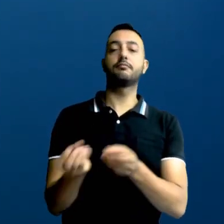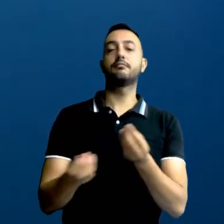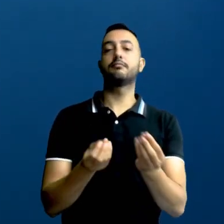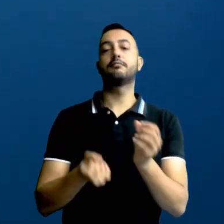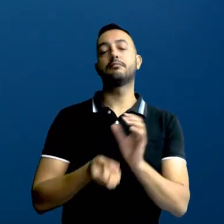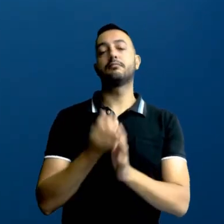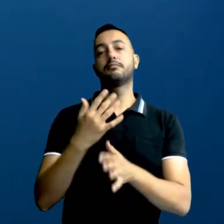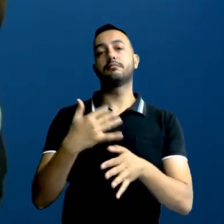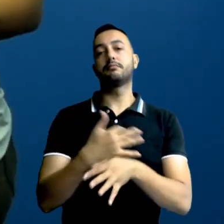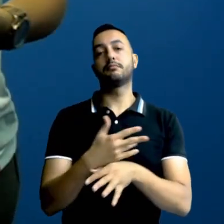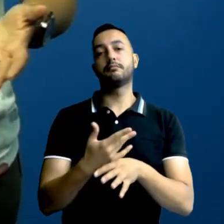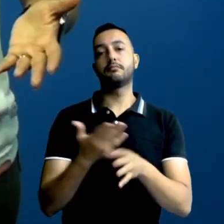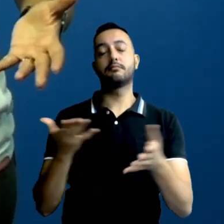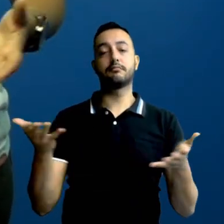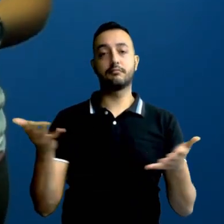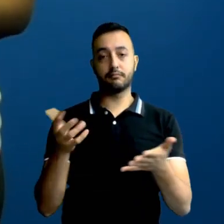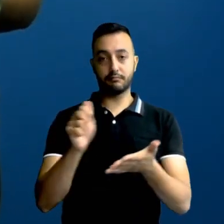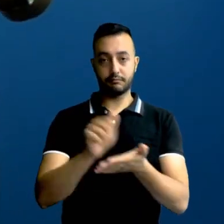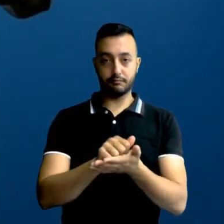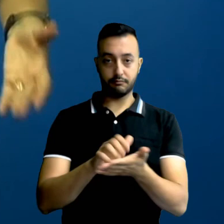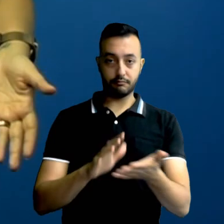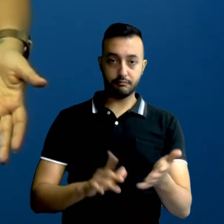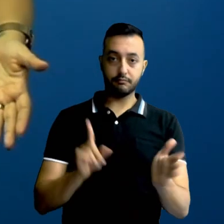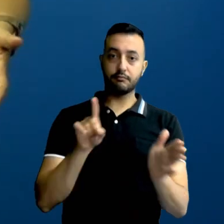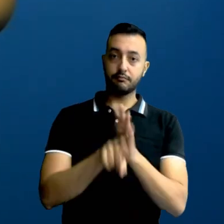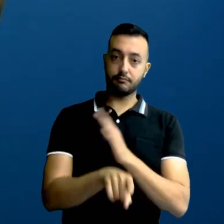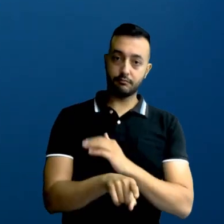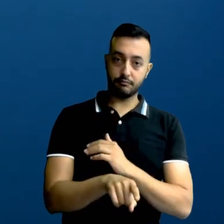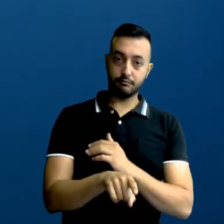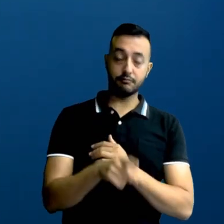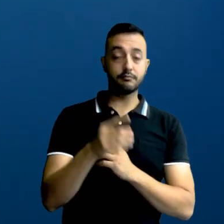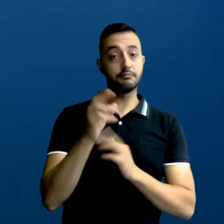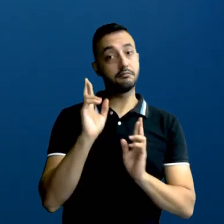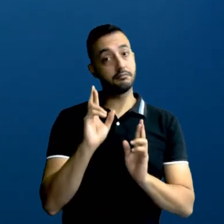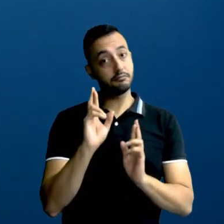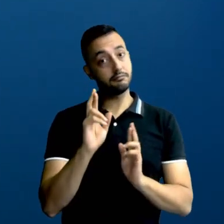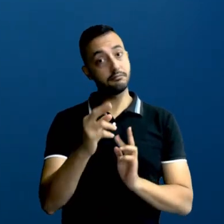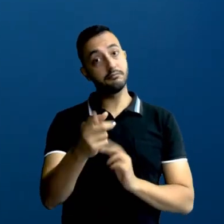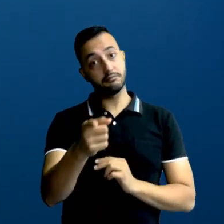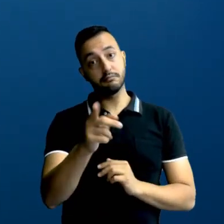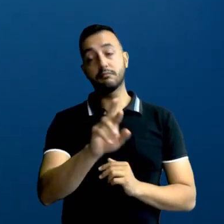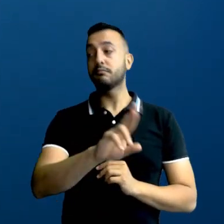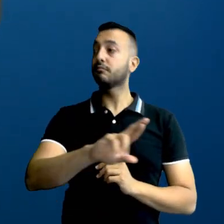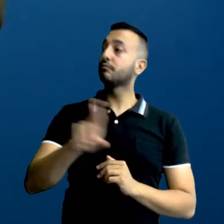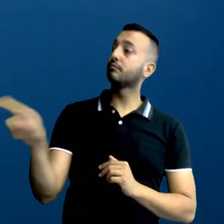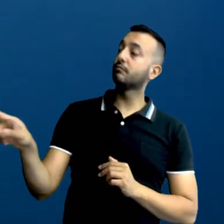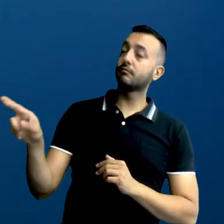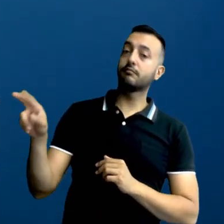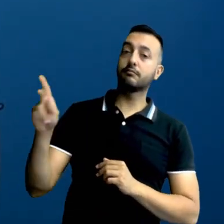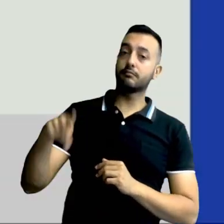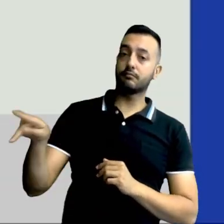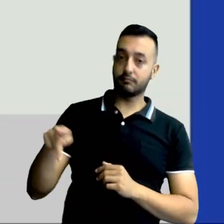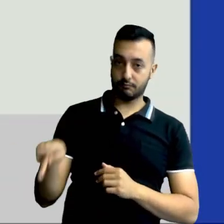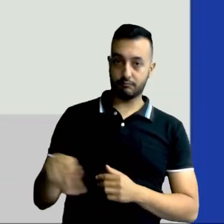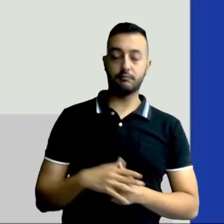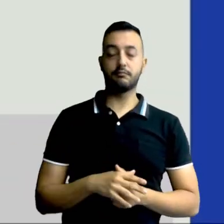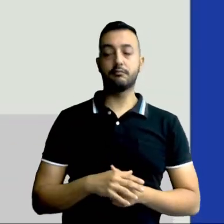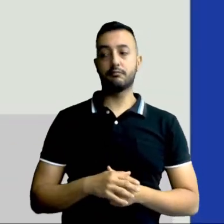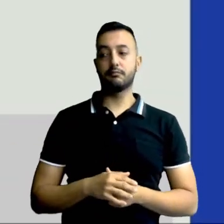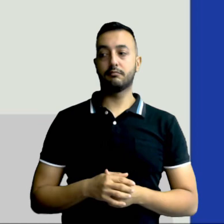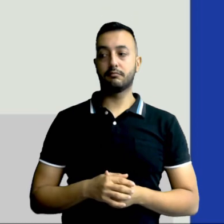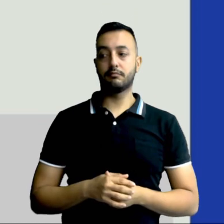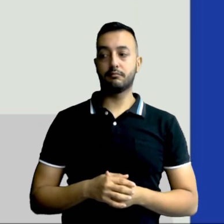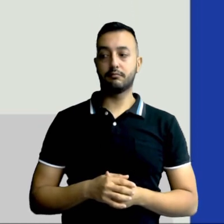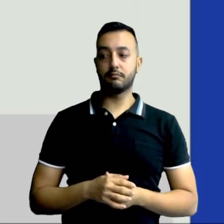nossa cidade tá E chegou a hora da nossa atividade e faço perguntas aqui espero que vocês em vielas ao professor de vocês